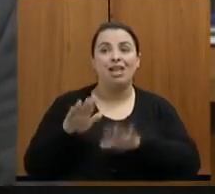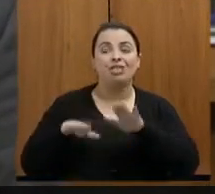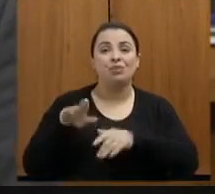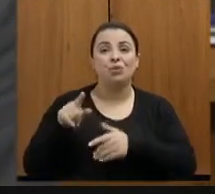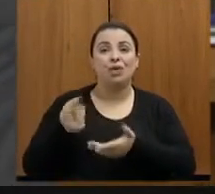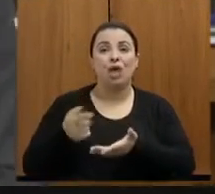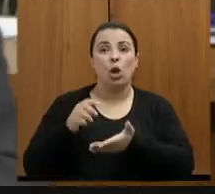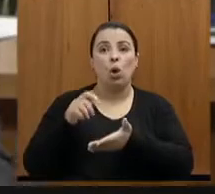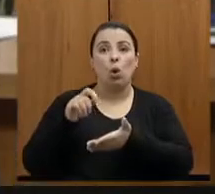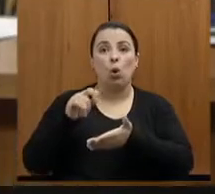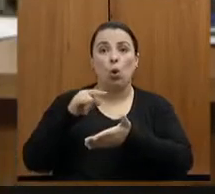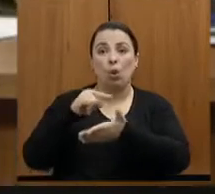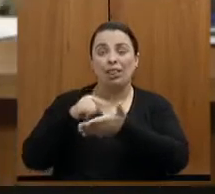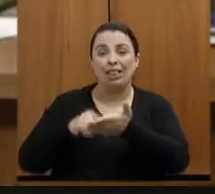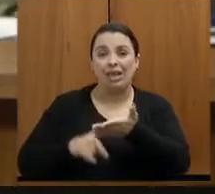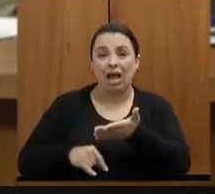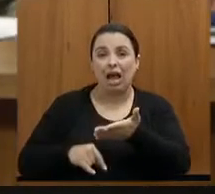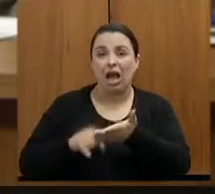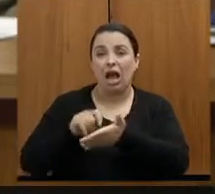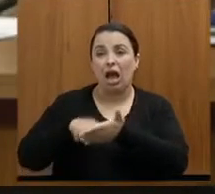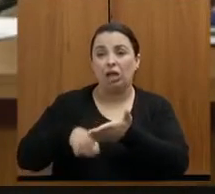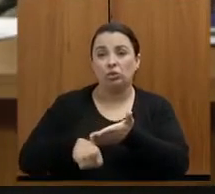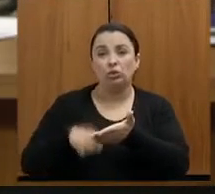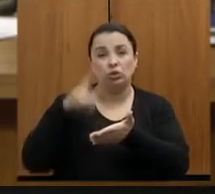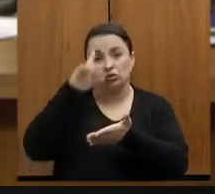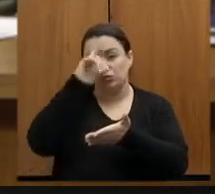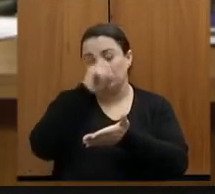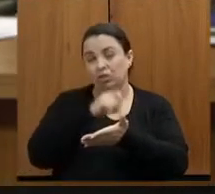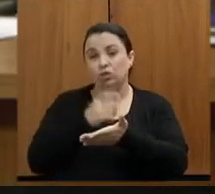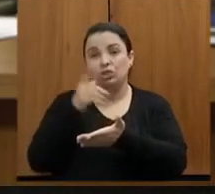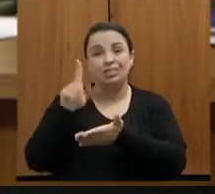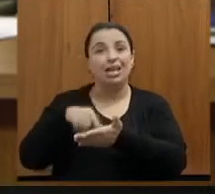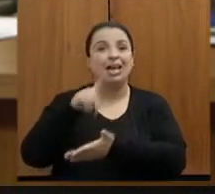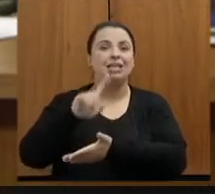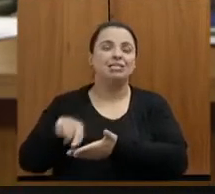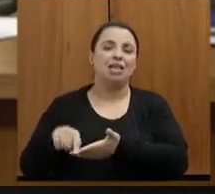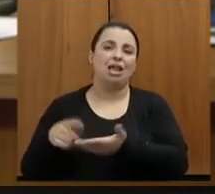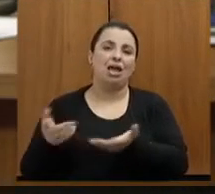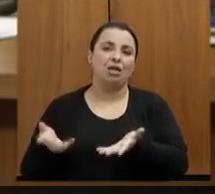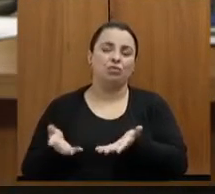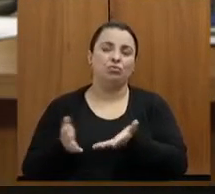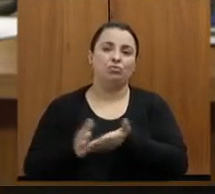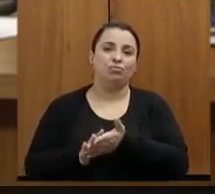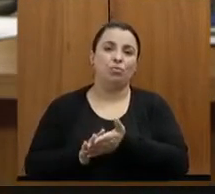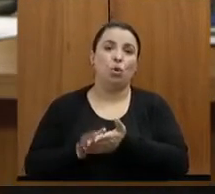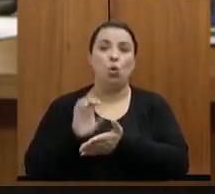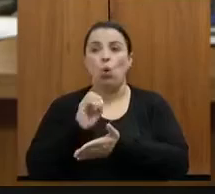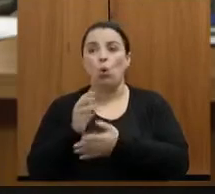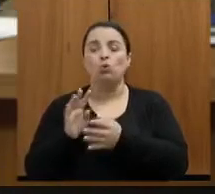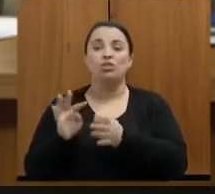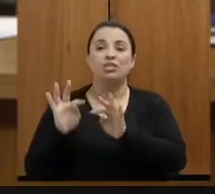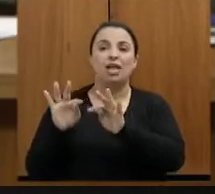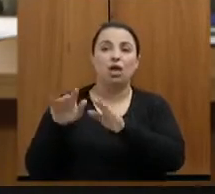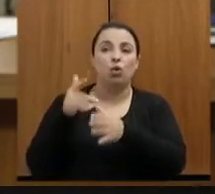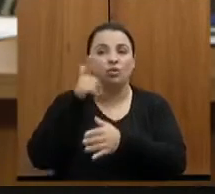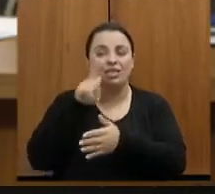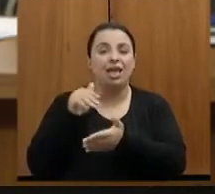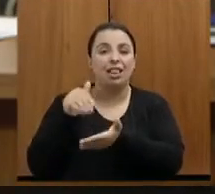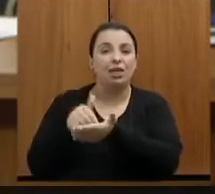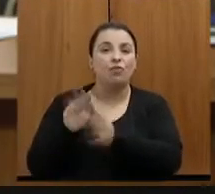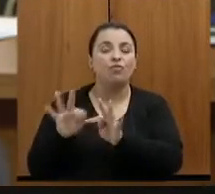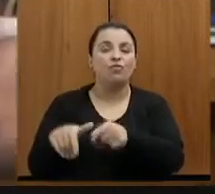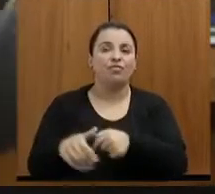com muita dificuldade de serem encerrados. Então, o eu mais recebo lá hoje são municípios que estão com o reúrbano